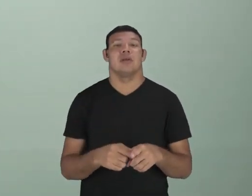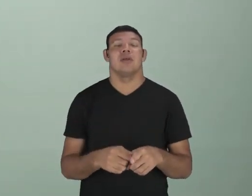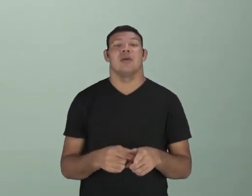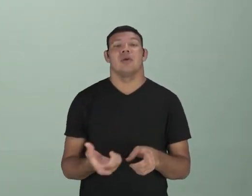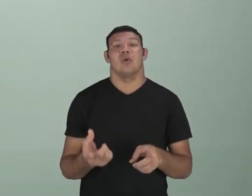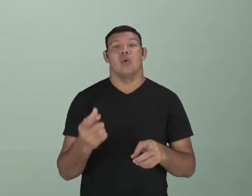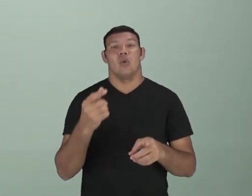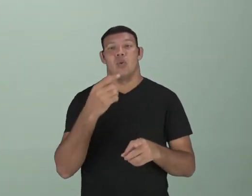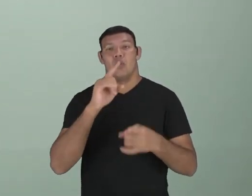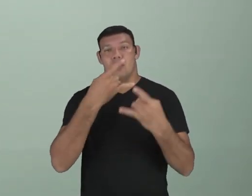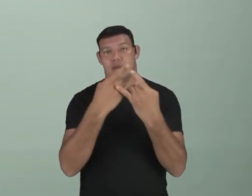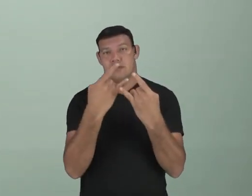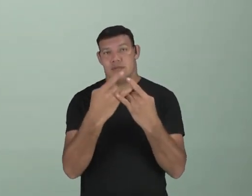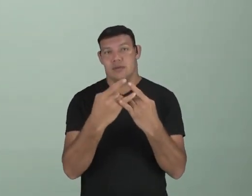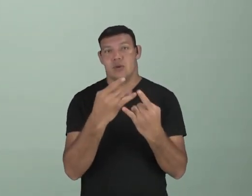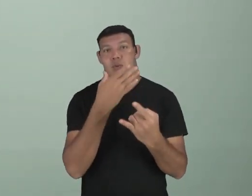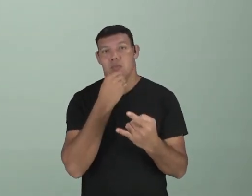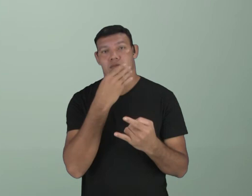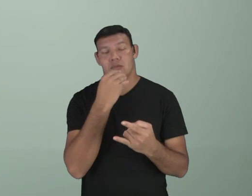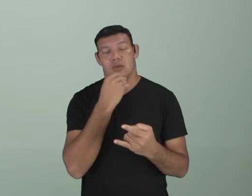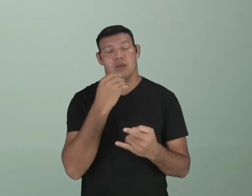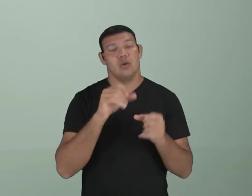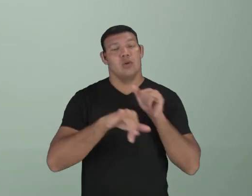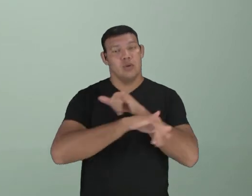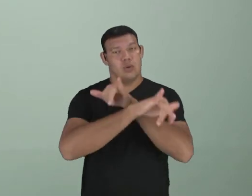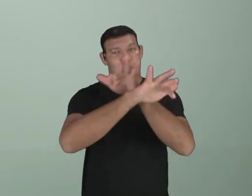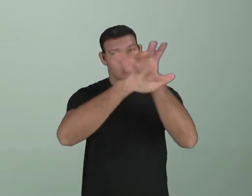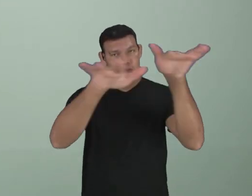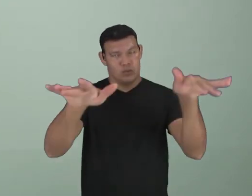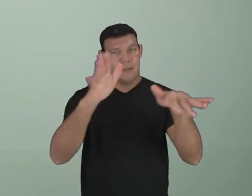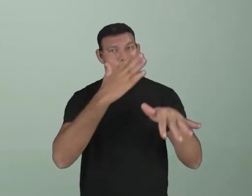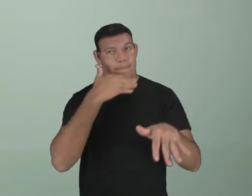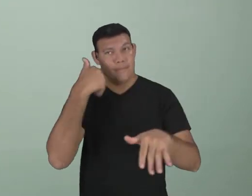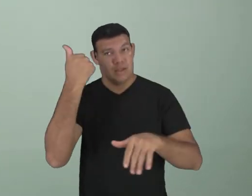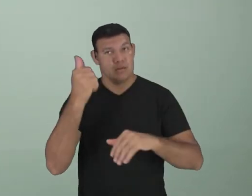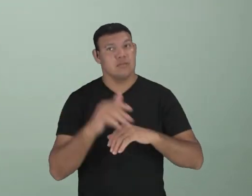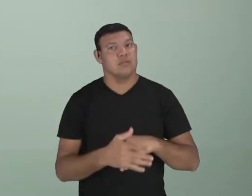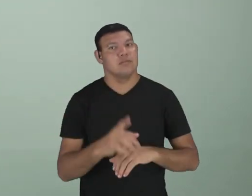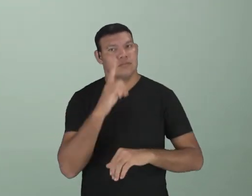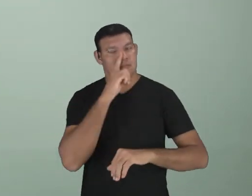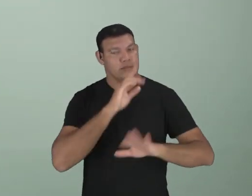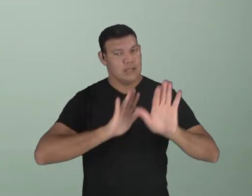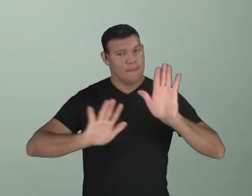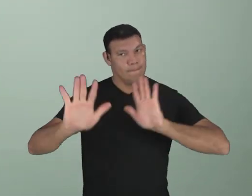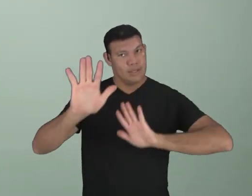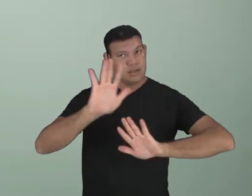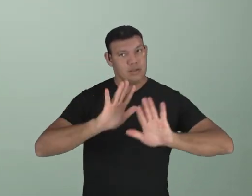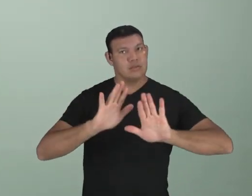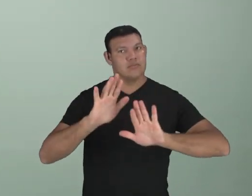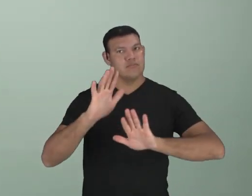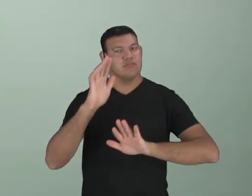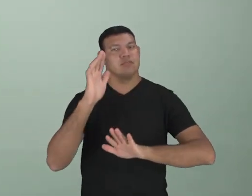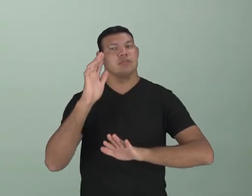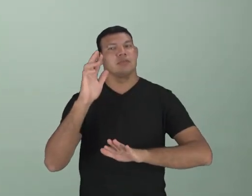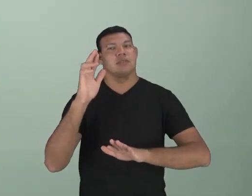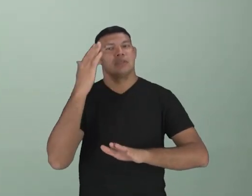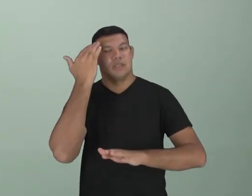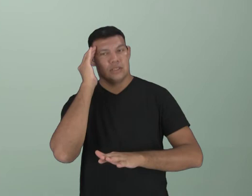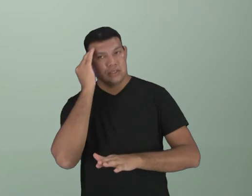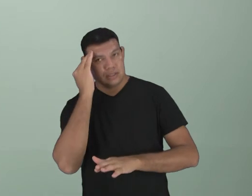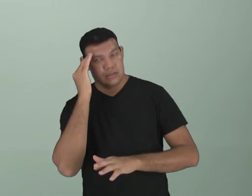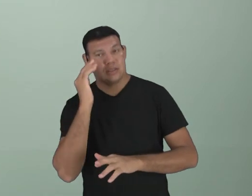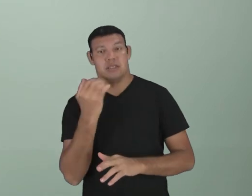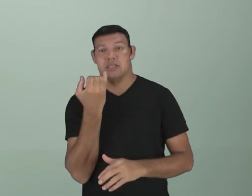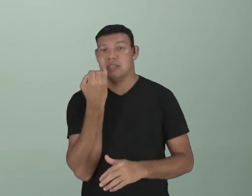apesar do masculino ser mais difundido, né? Então é isso, ficamos por aqui. Espero que vocês tenham entendido aí o perigo